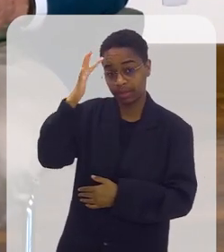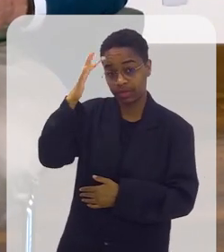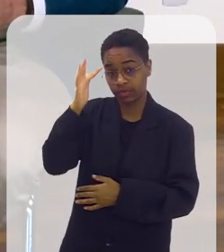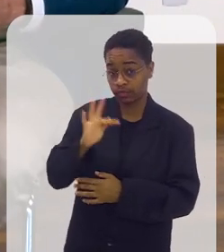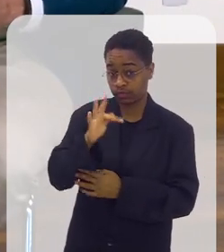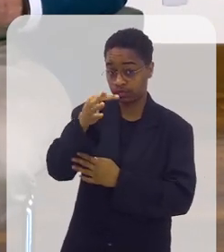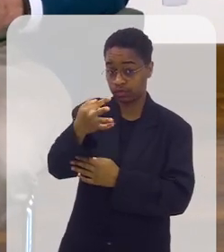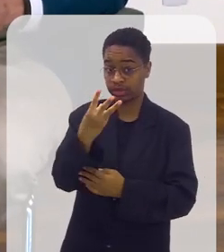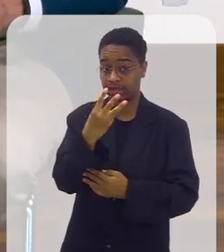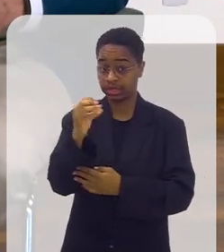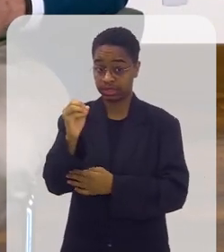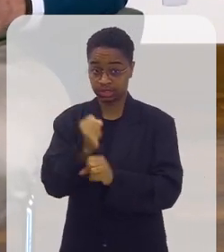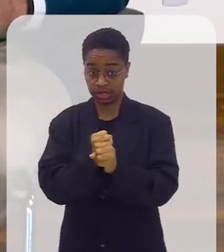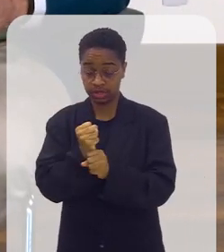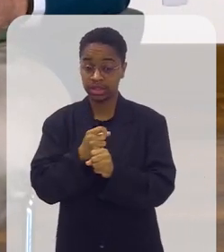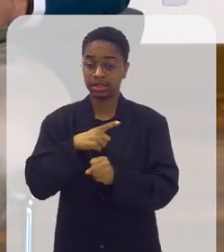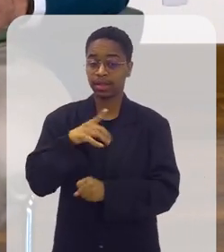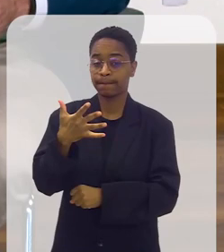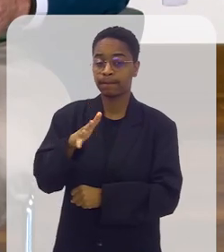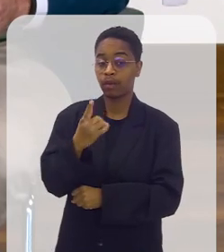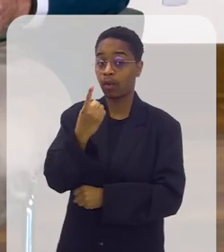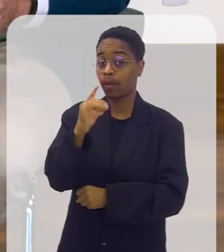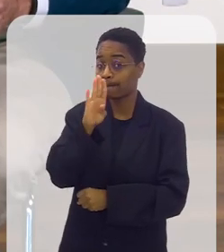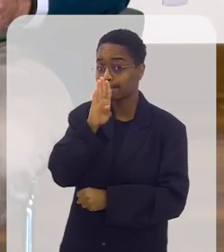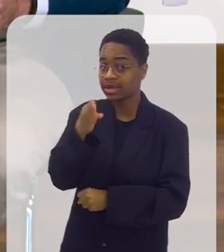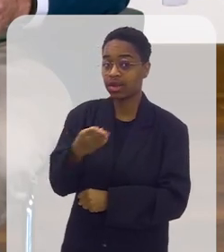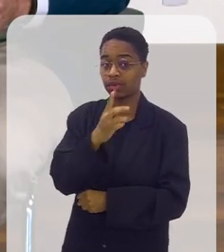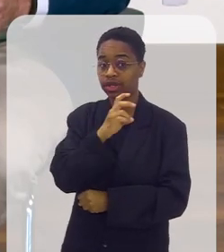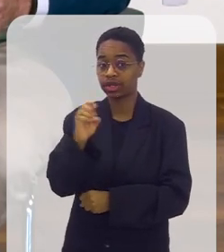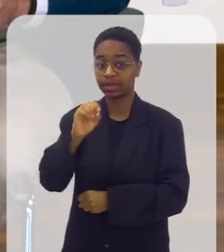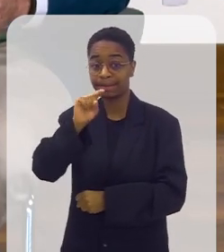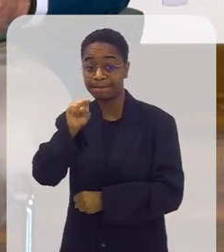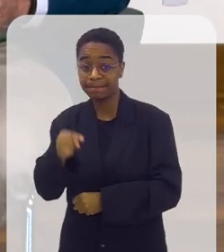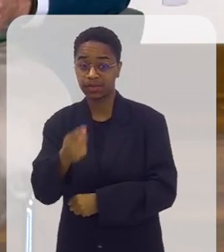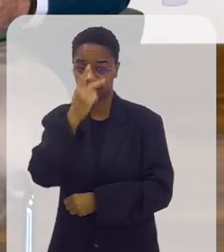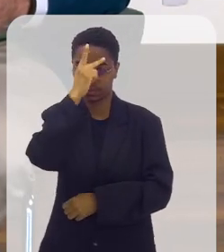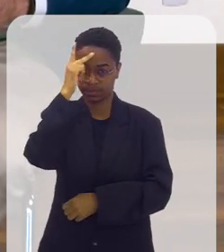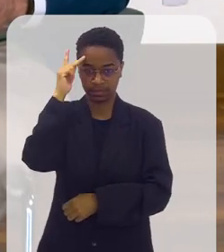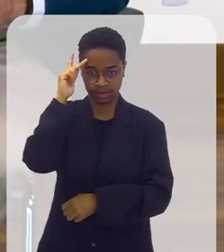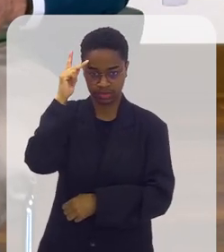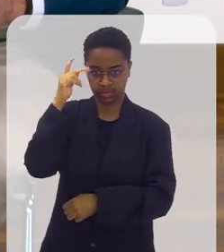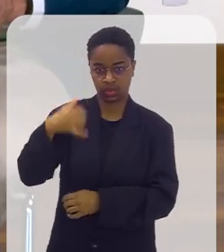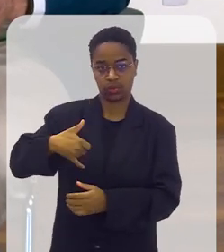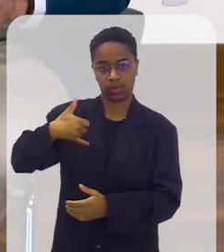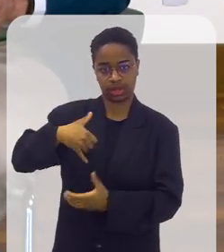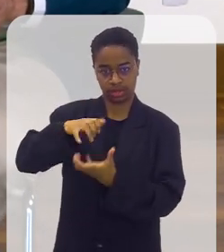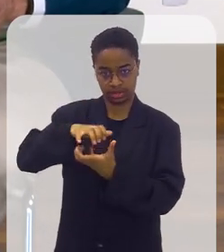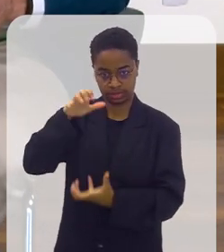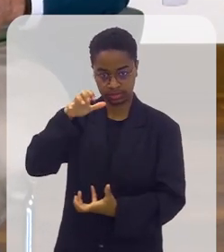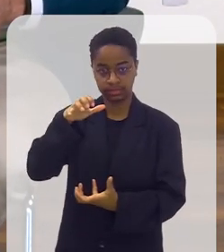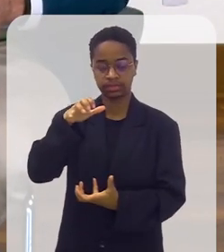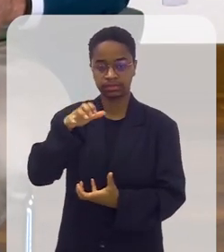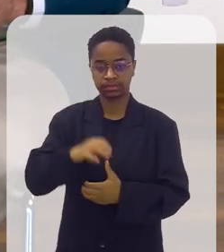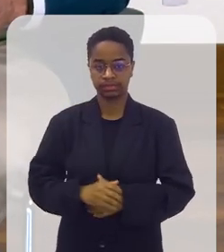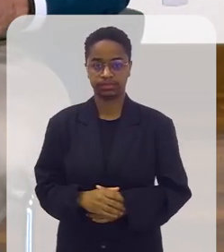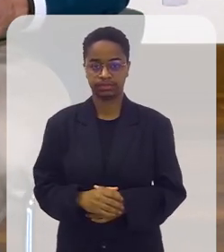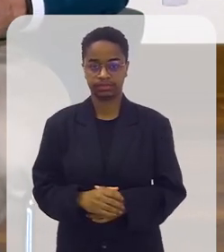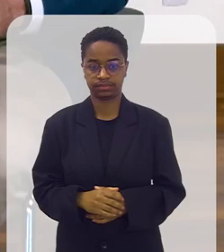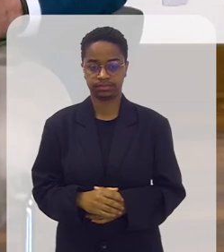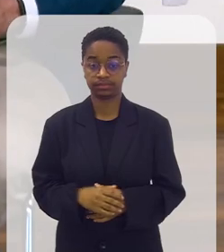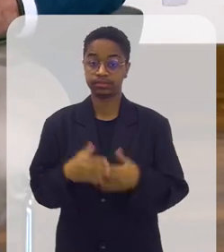ter aproximadamente 1 bilhão e 500 mil pessoas nessa condição, como pessoa